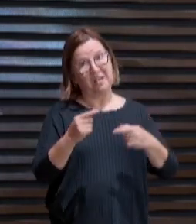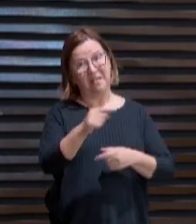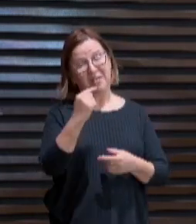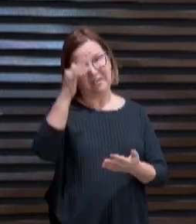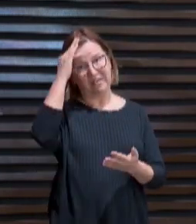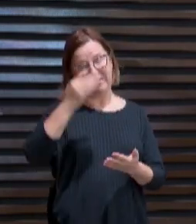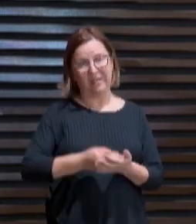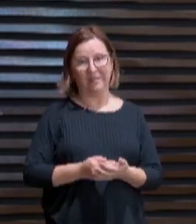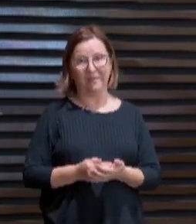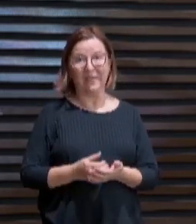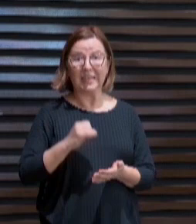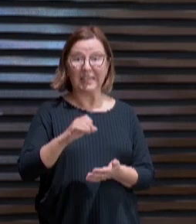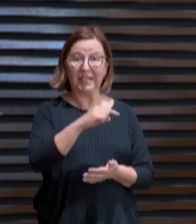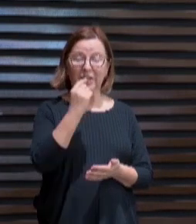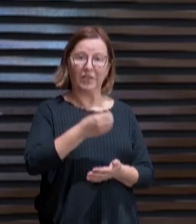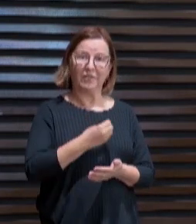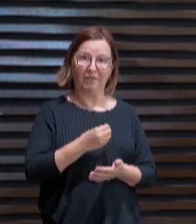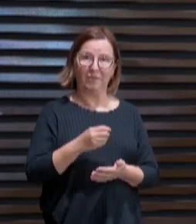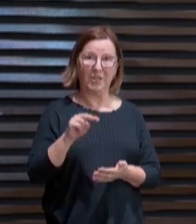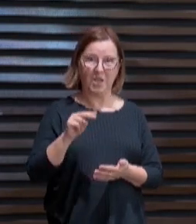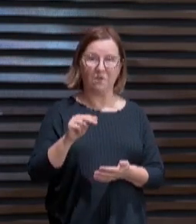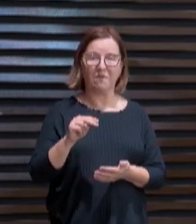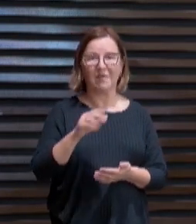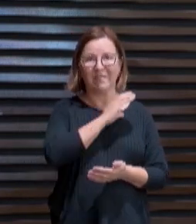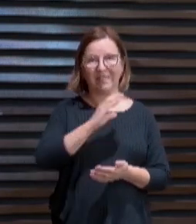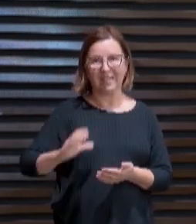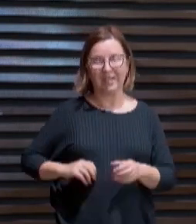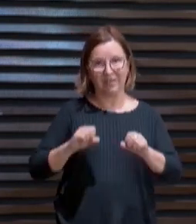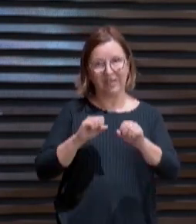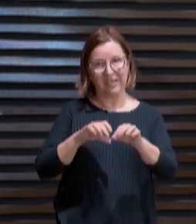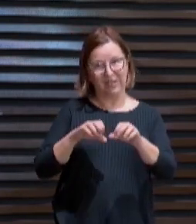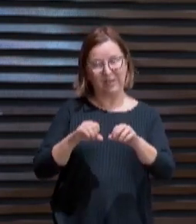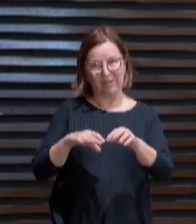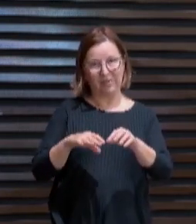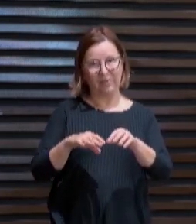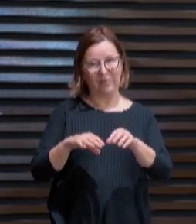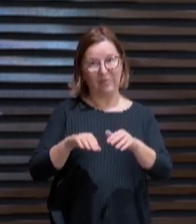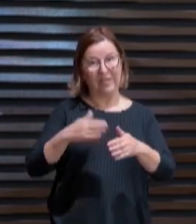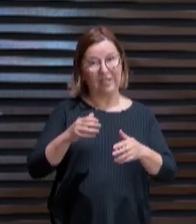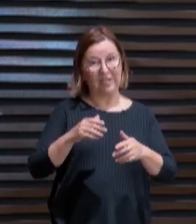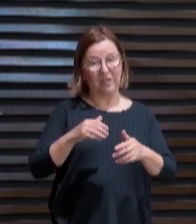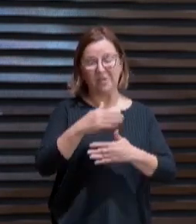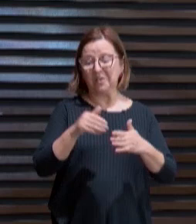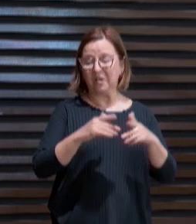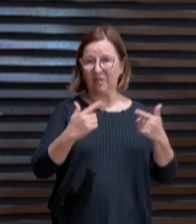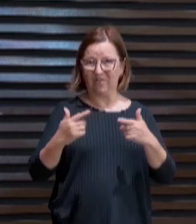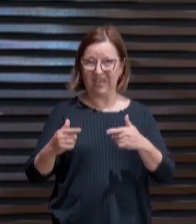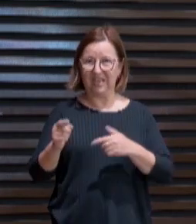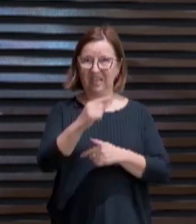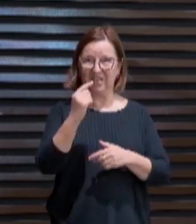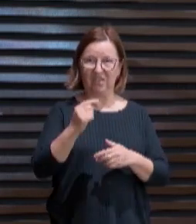ordenou viver, então em todos os lugares experimentaríamos os ataques de Satanás. Você tem